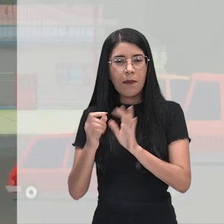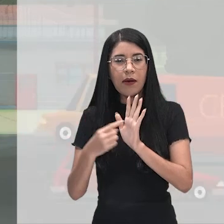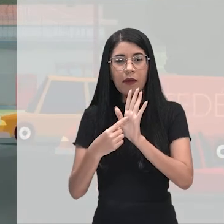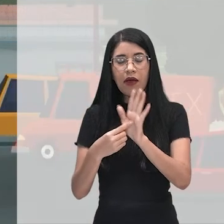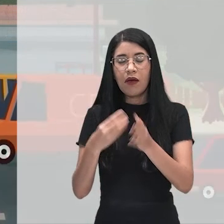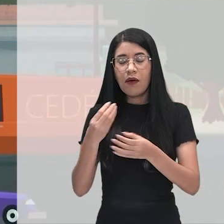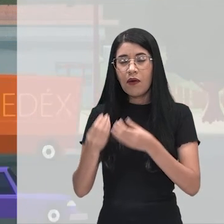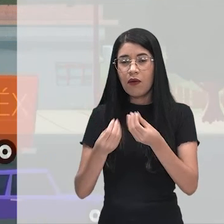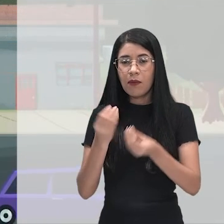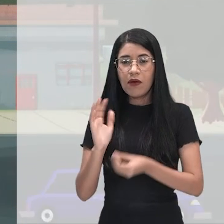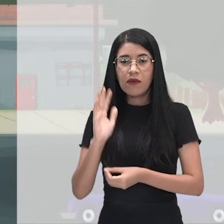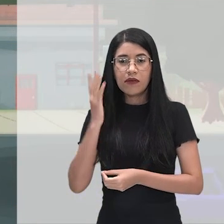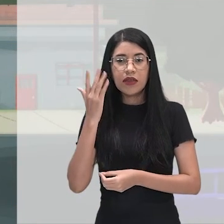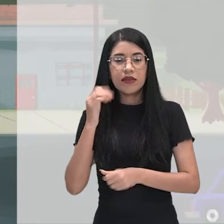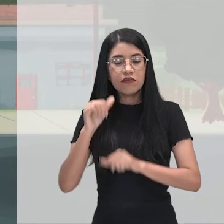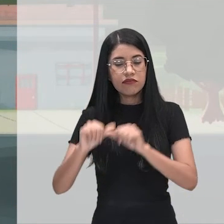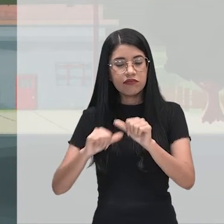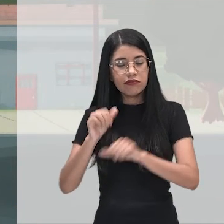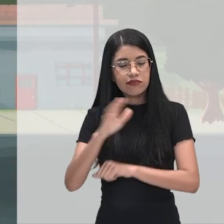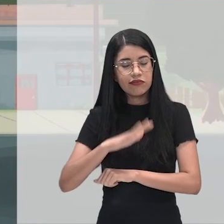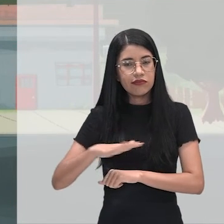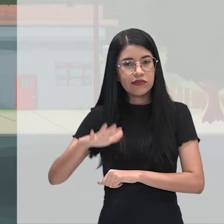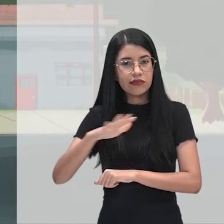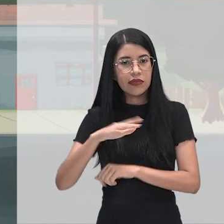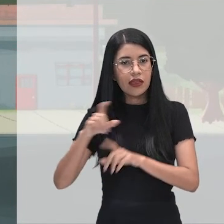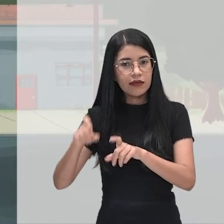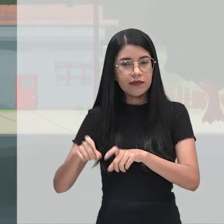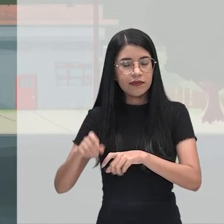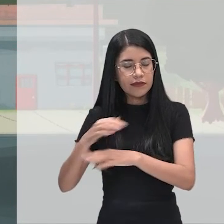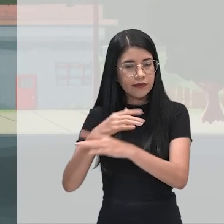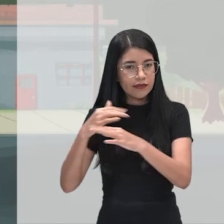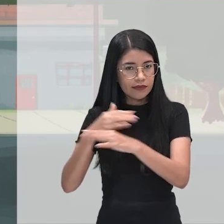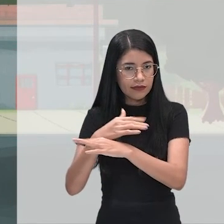ali os automóveis, tá? A eletricidade ali vai surgindo